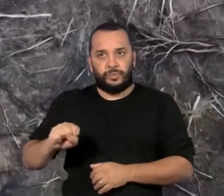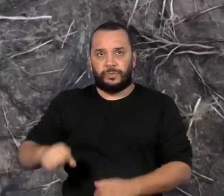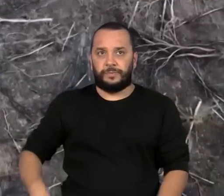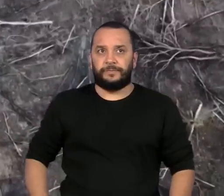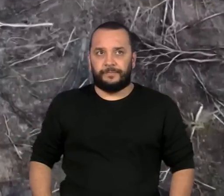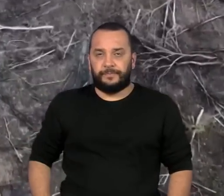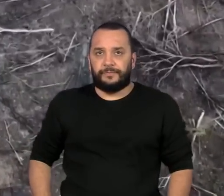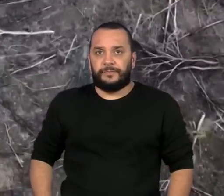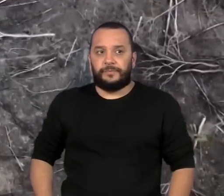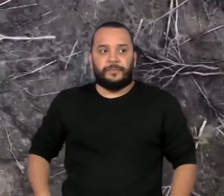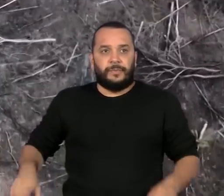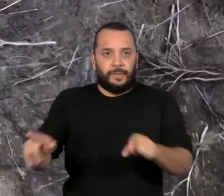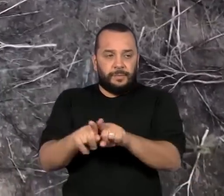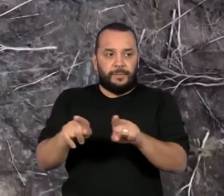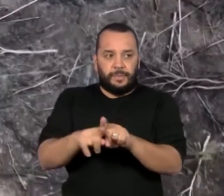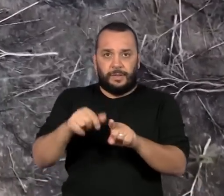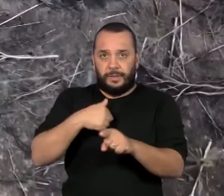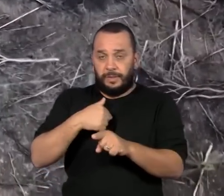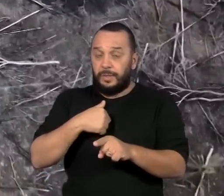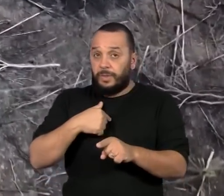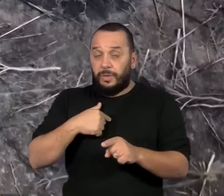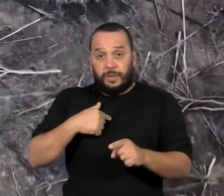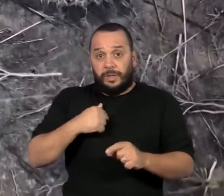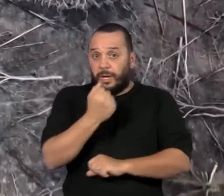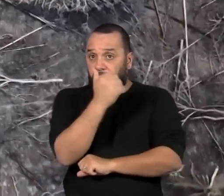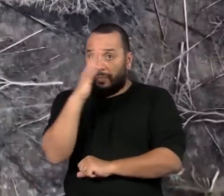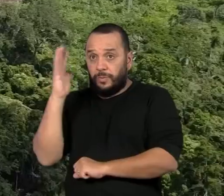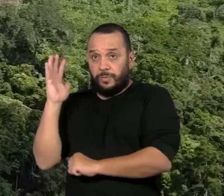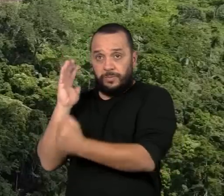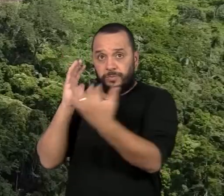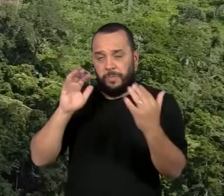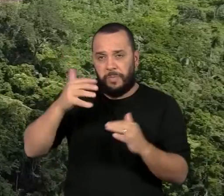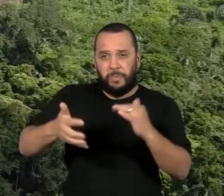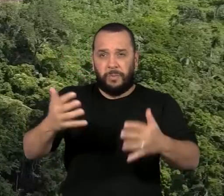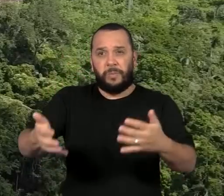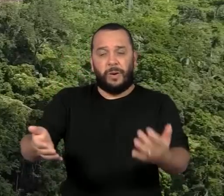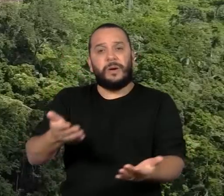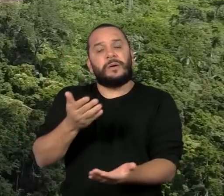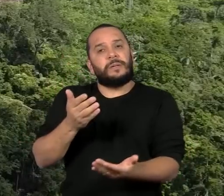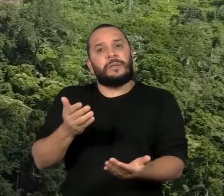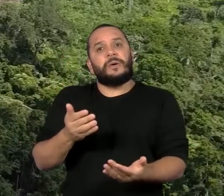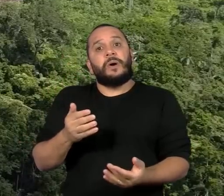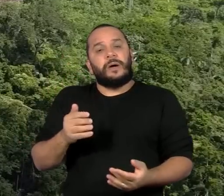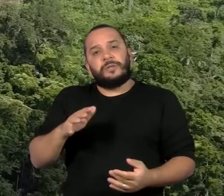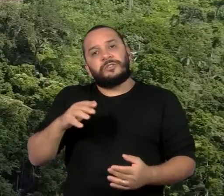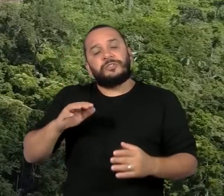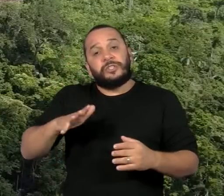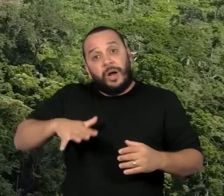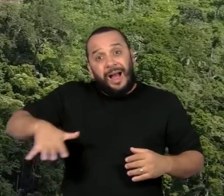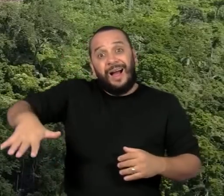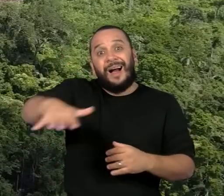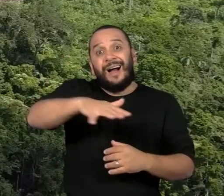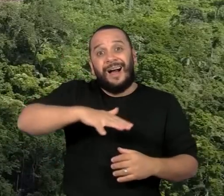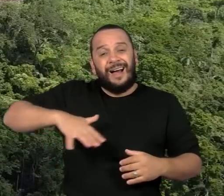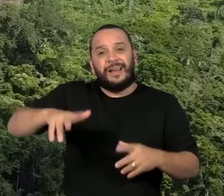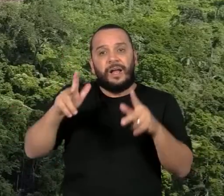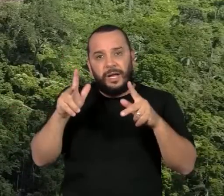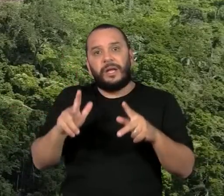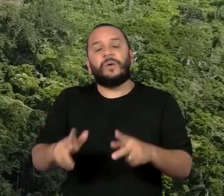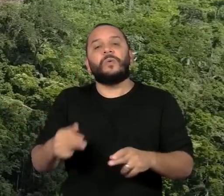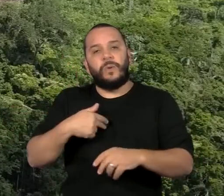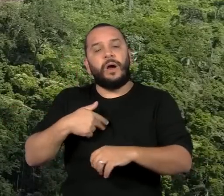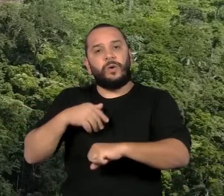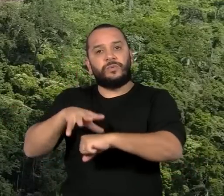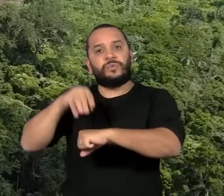o equivalente a uma área de floresta tropical do tamanho do território suíço em 2022.